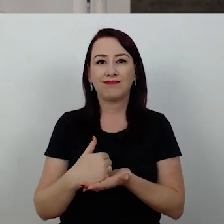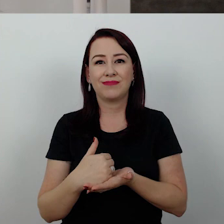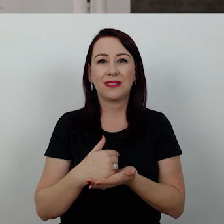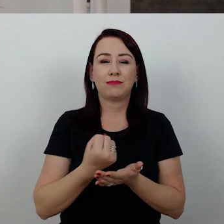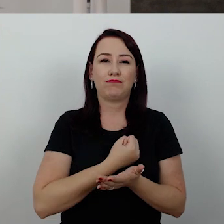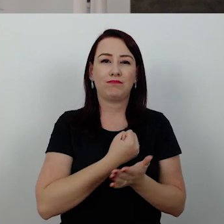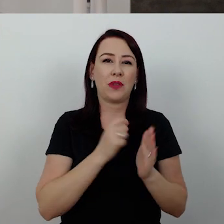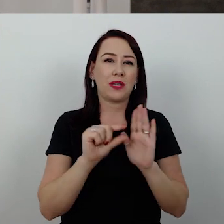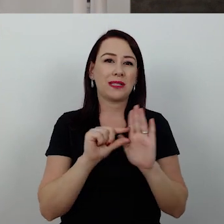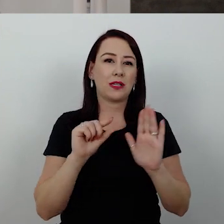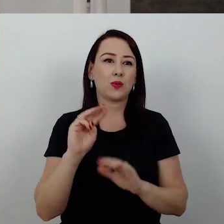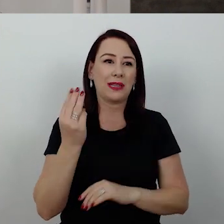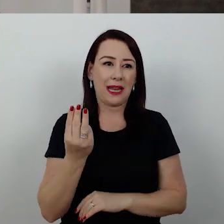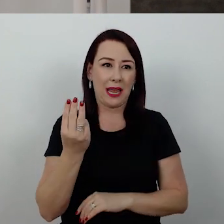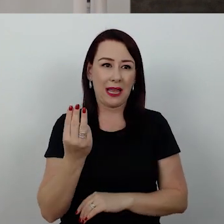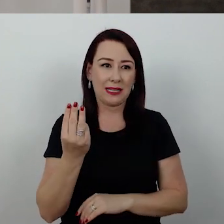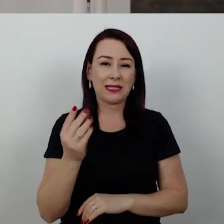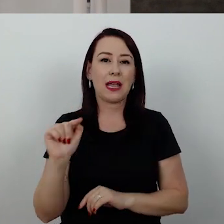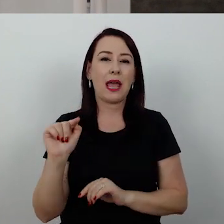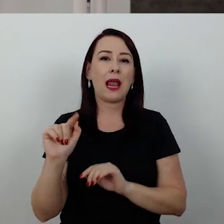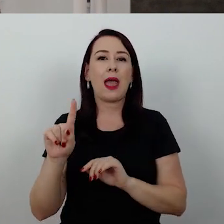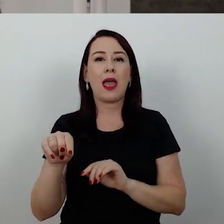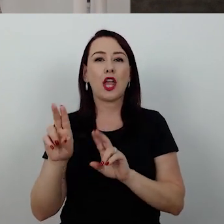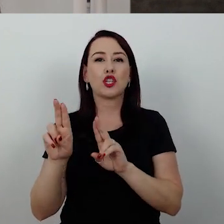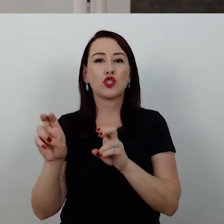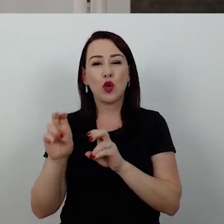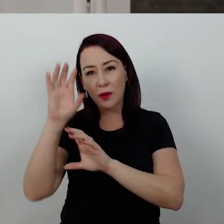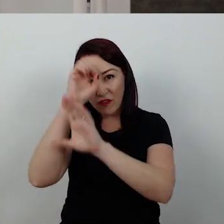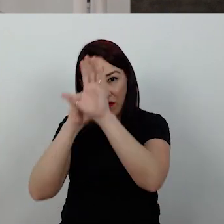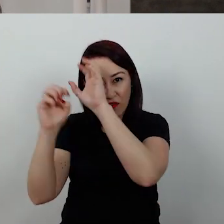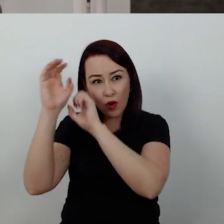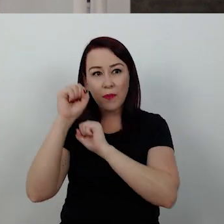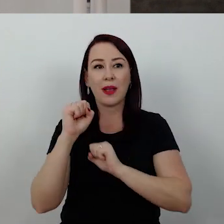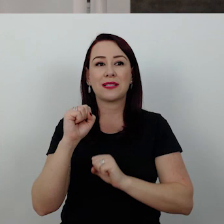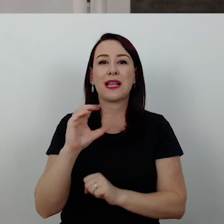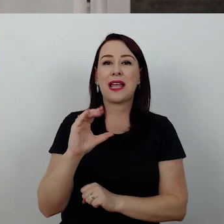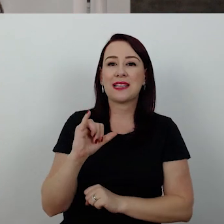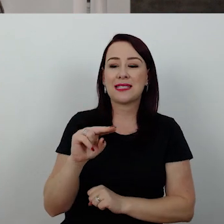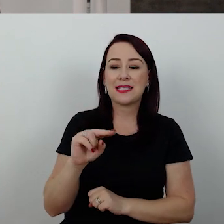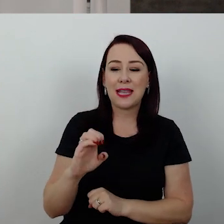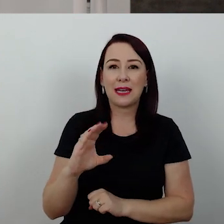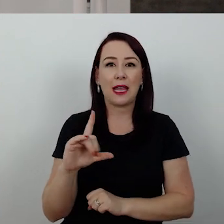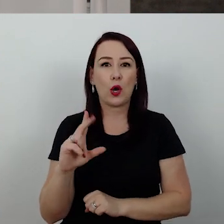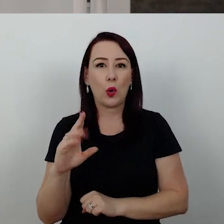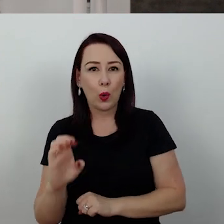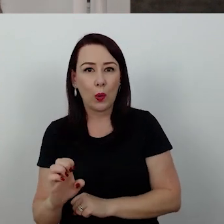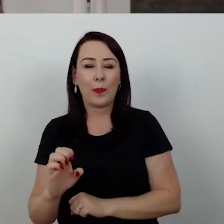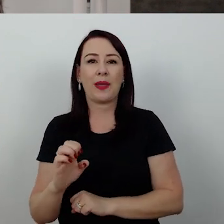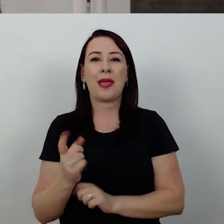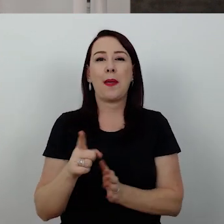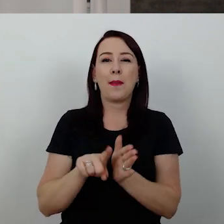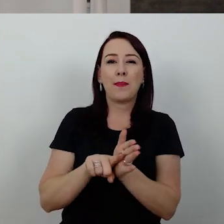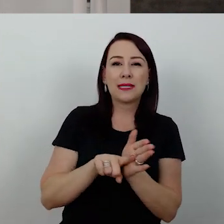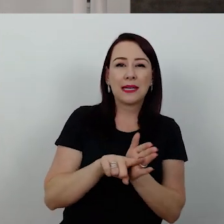relação ao inciso 3, porque é um inciso da lei que abrange formação, cineclubismo, pesquisa,